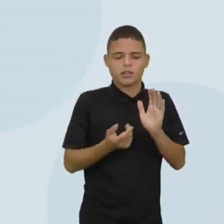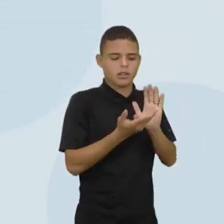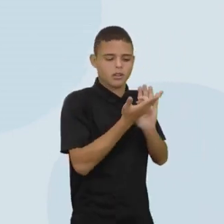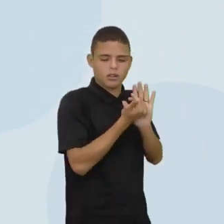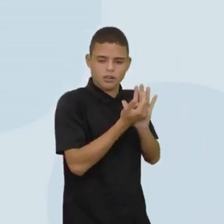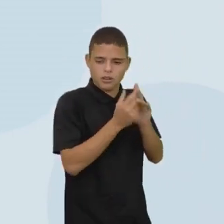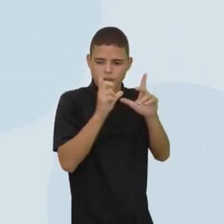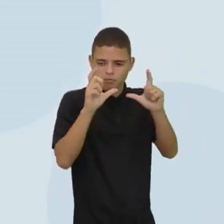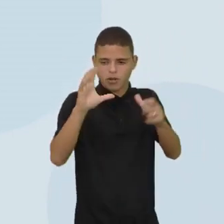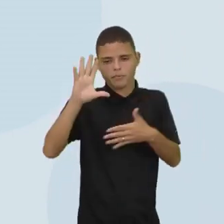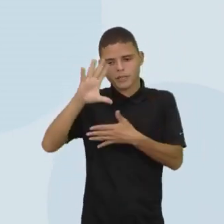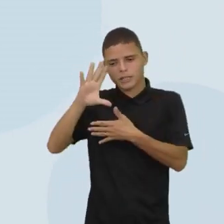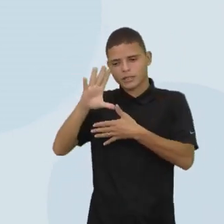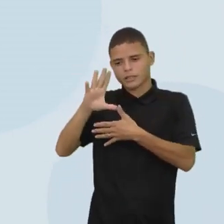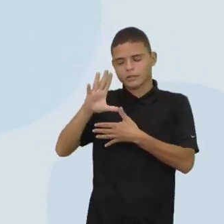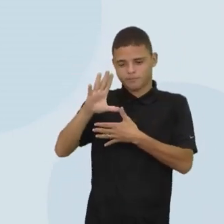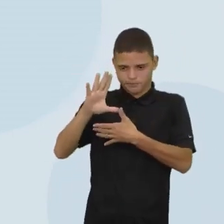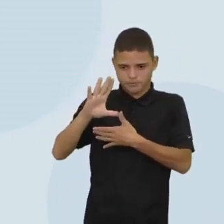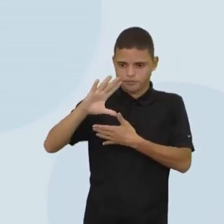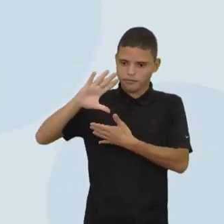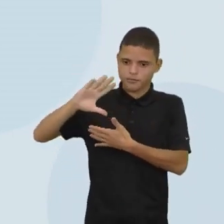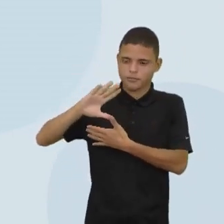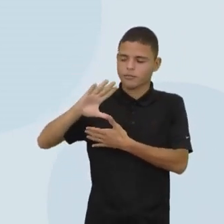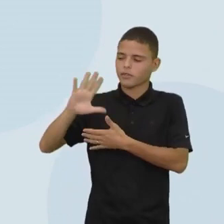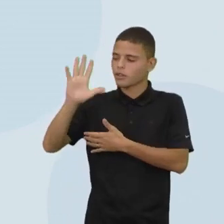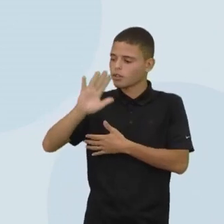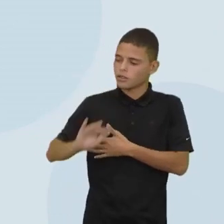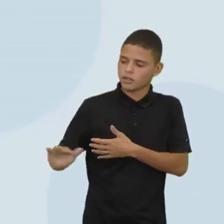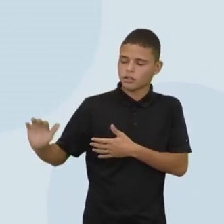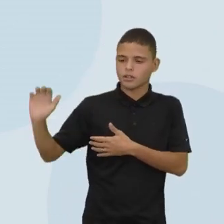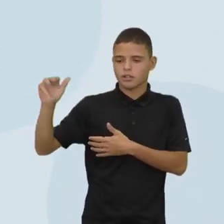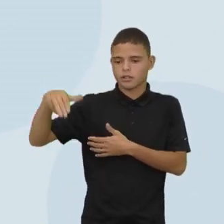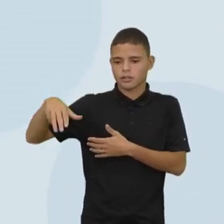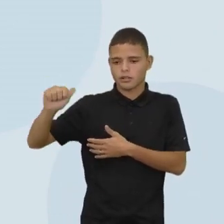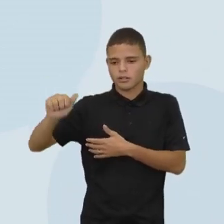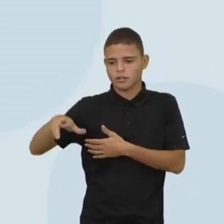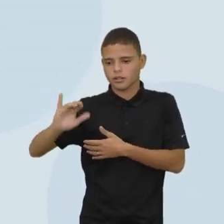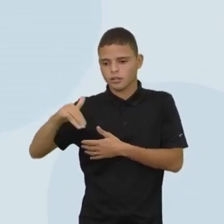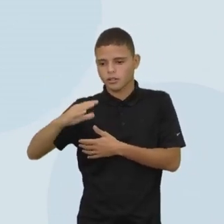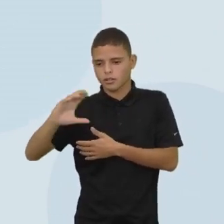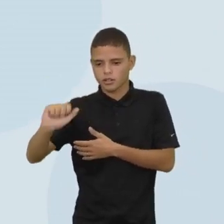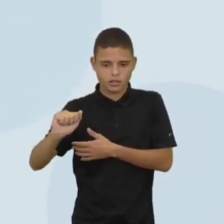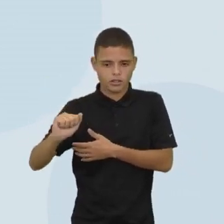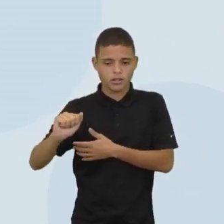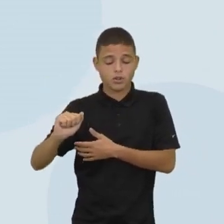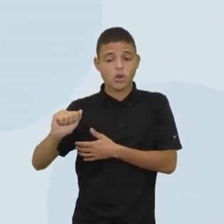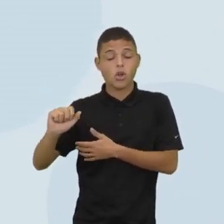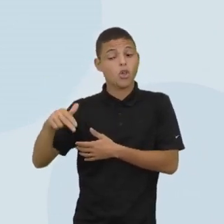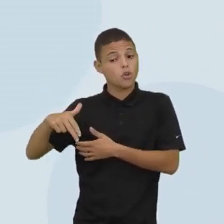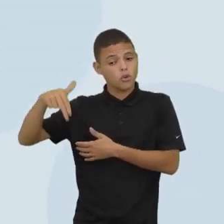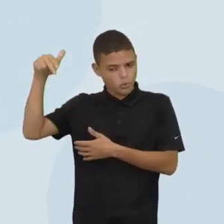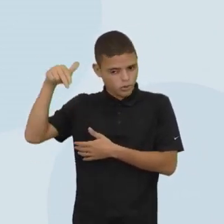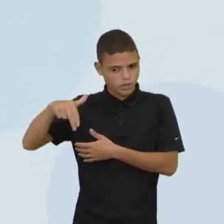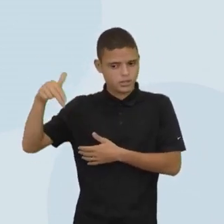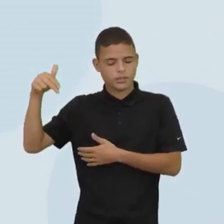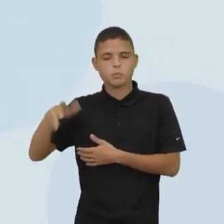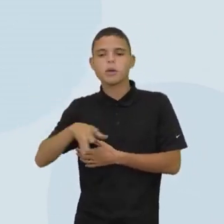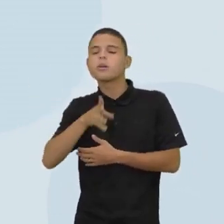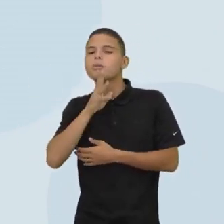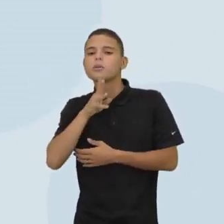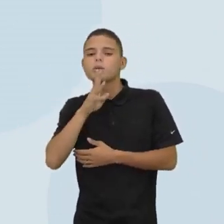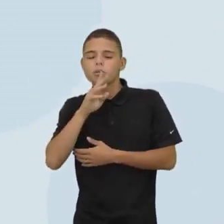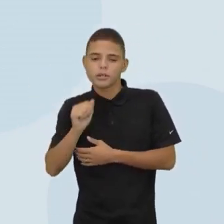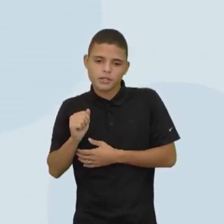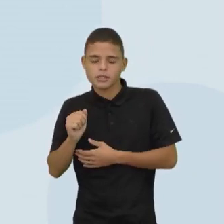do Norte, nós vamos ver lá o que eles chamam de floresta boreal, né? Porque taiga é mais conhecida aí na região aí da Ásia, na